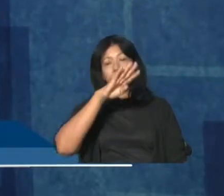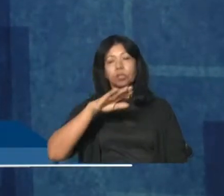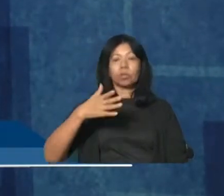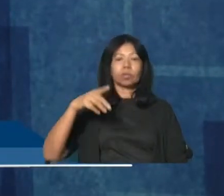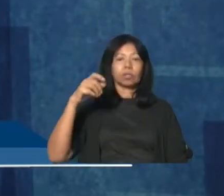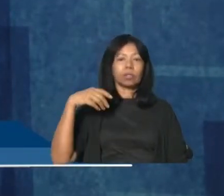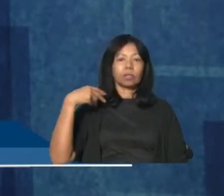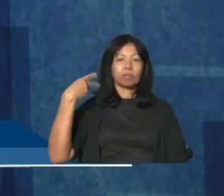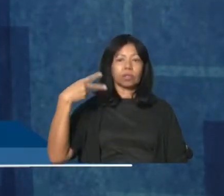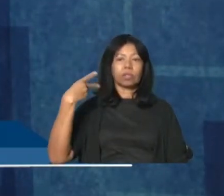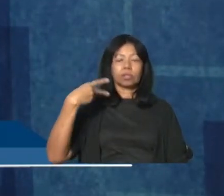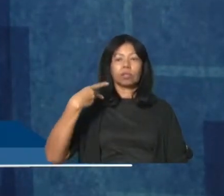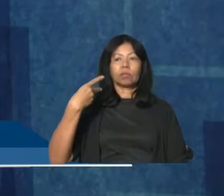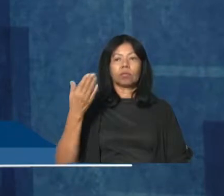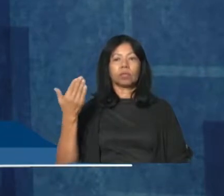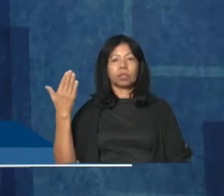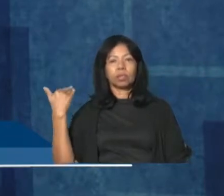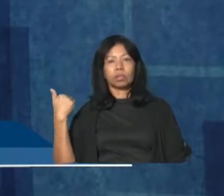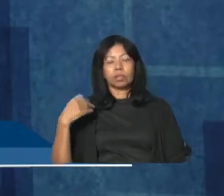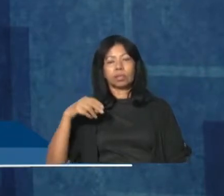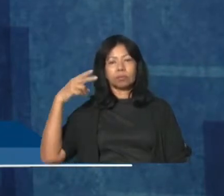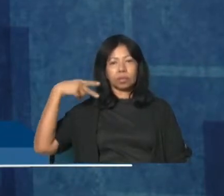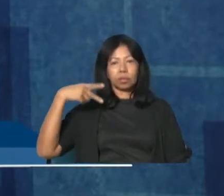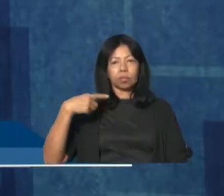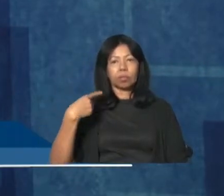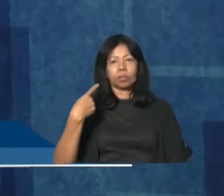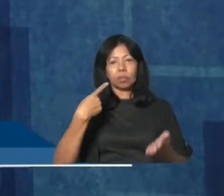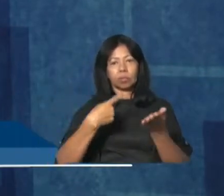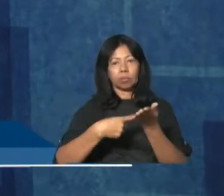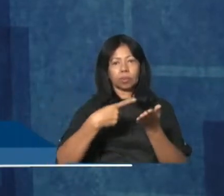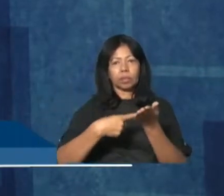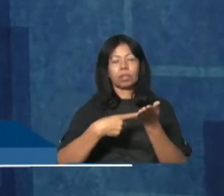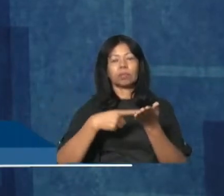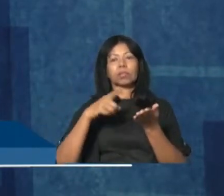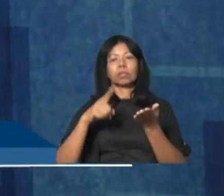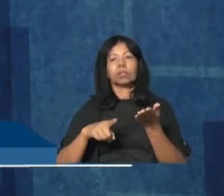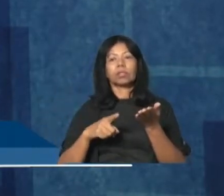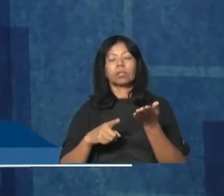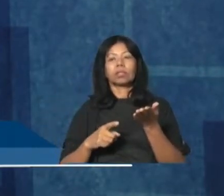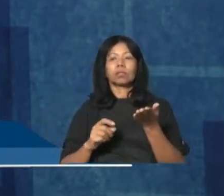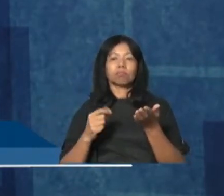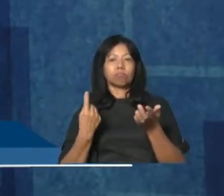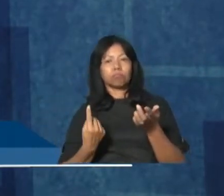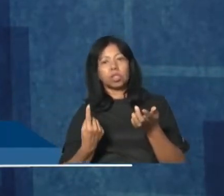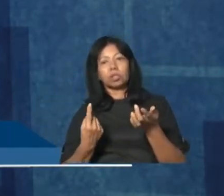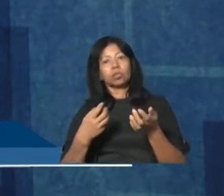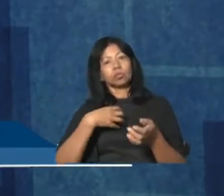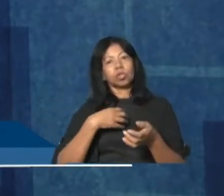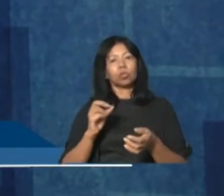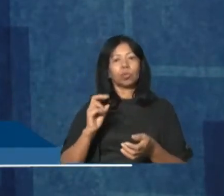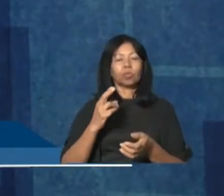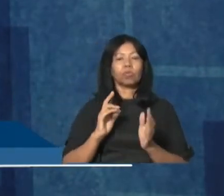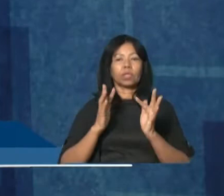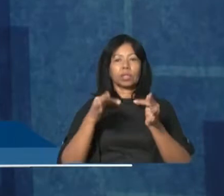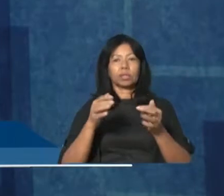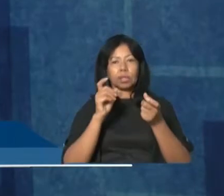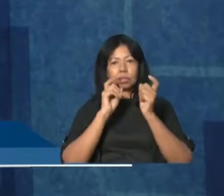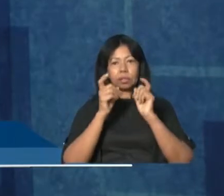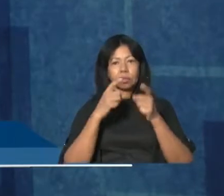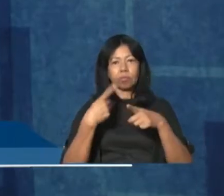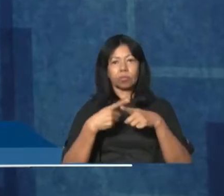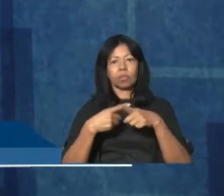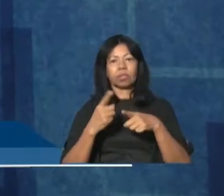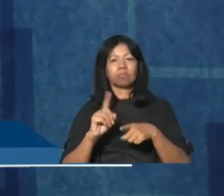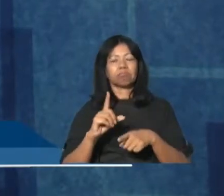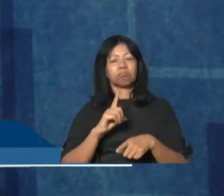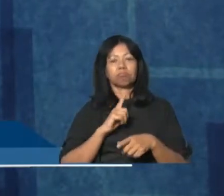caso, José Gonçalves, todos nós sempre combinamos de, seja regimentalmente ou não, encerrarmos a sessão. Porque não tem